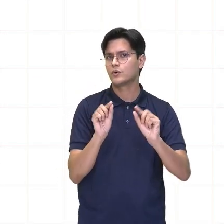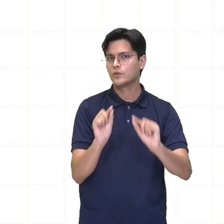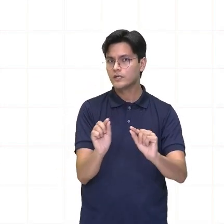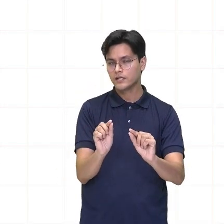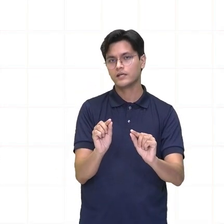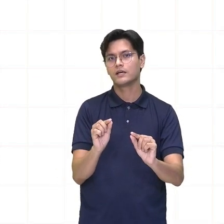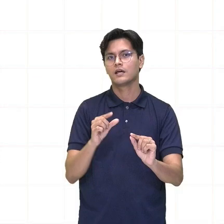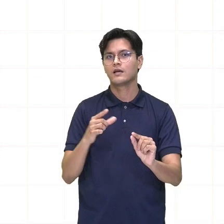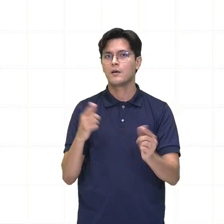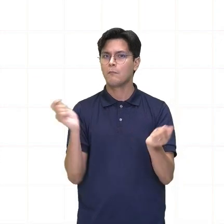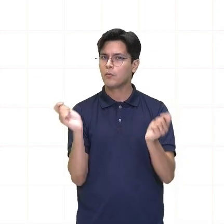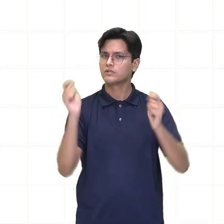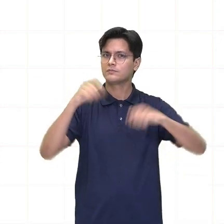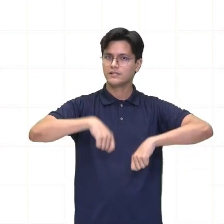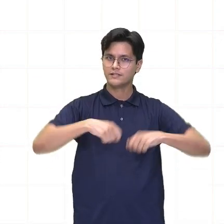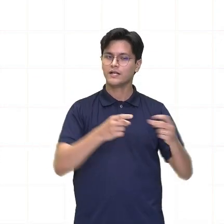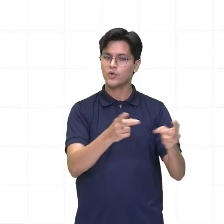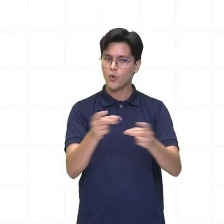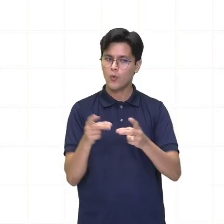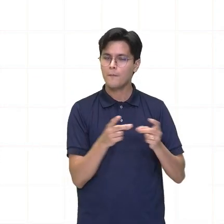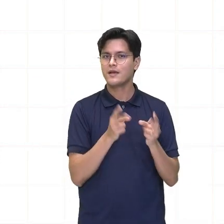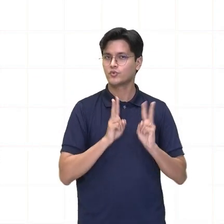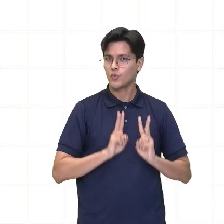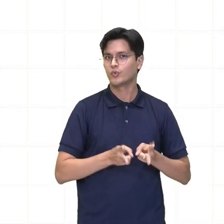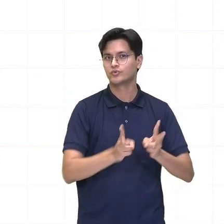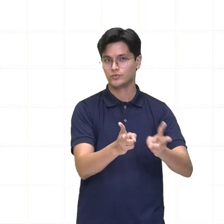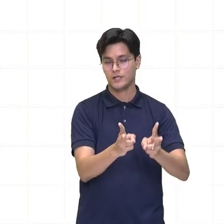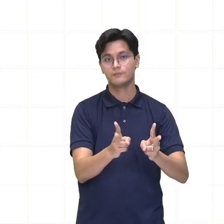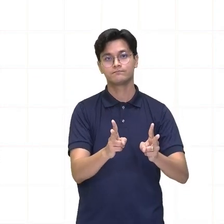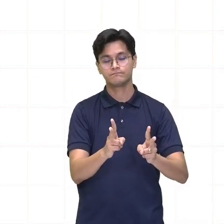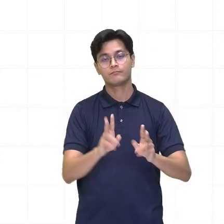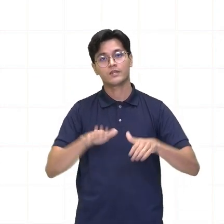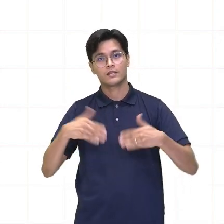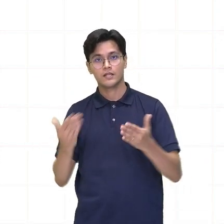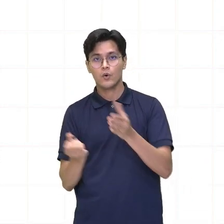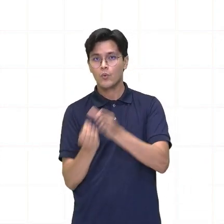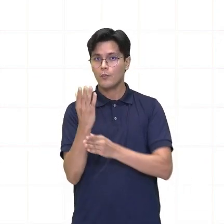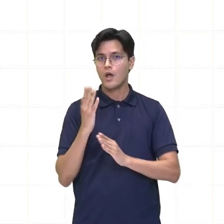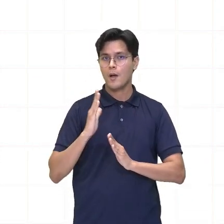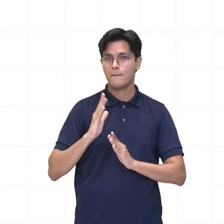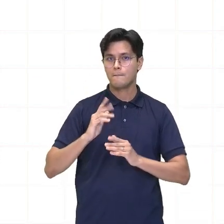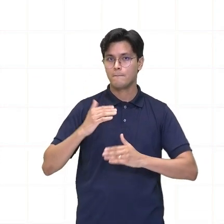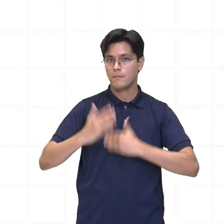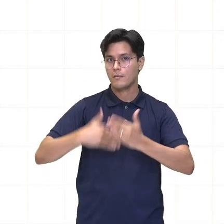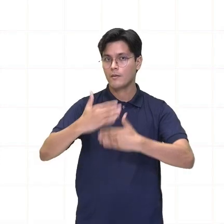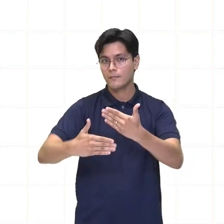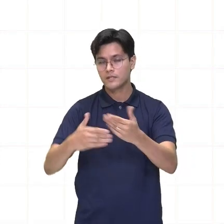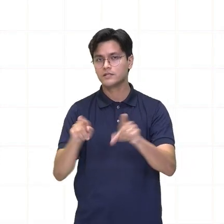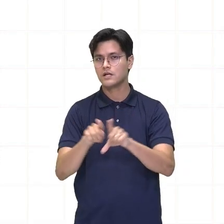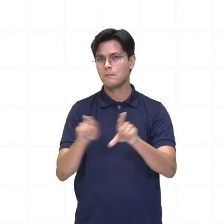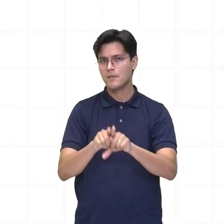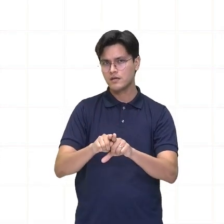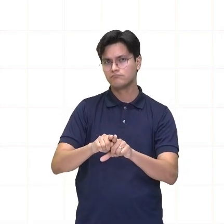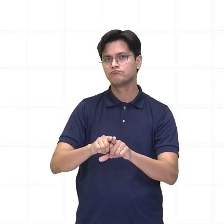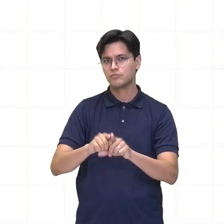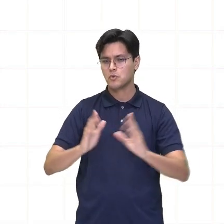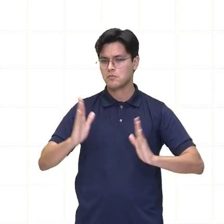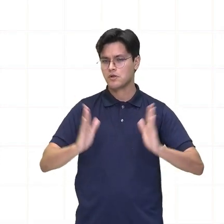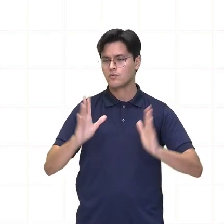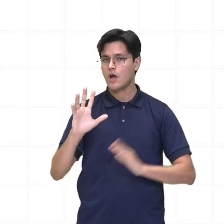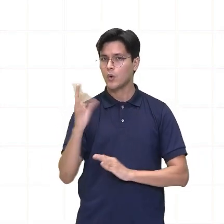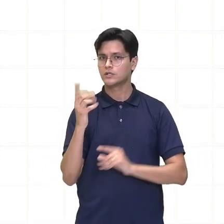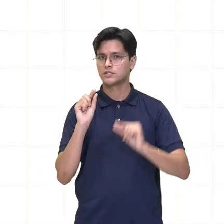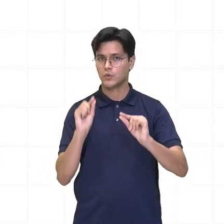seu comércio. Essa formação da monarquia também vai conter as revoltas camponesas. Uma vez